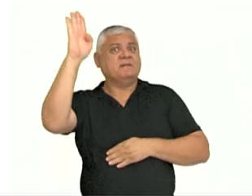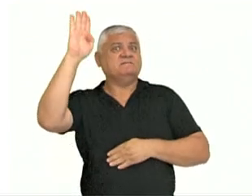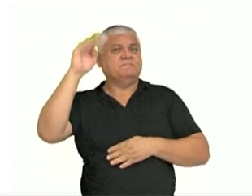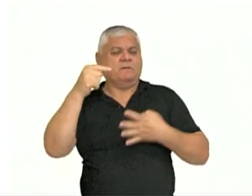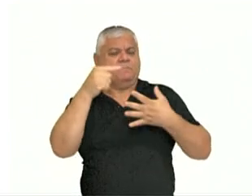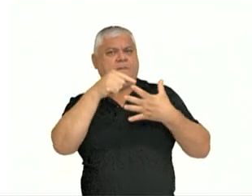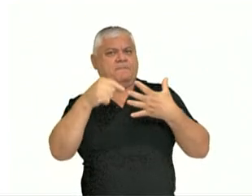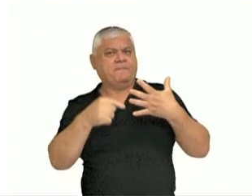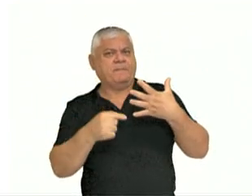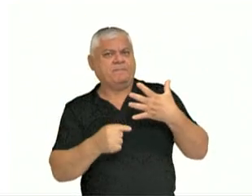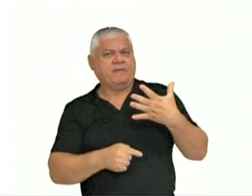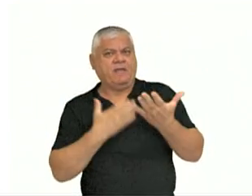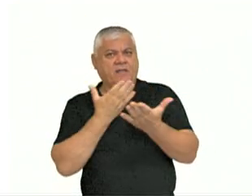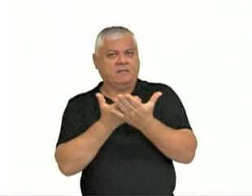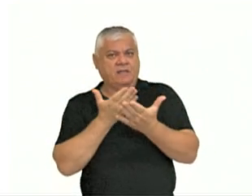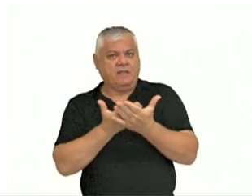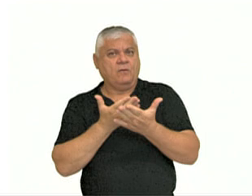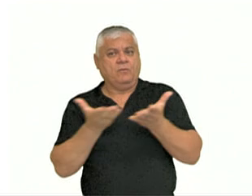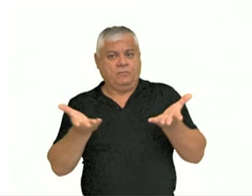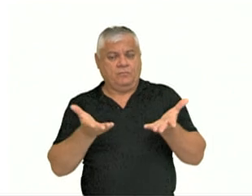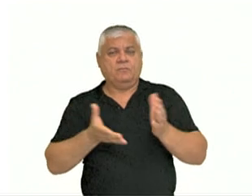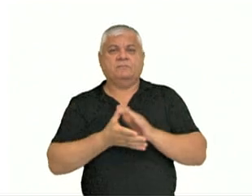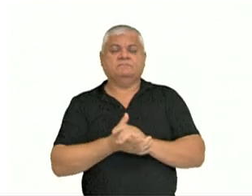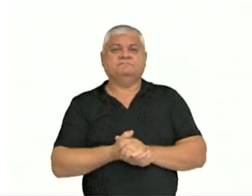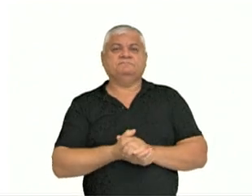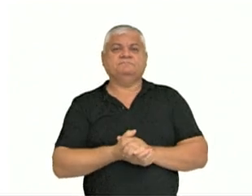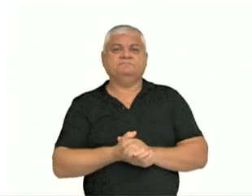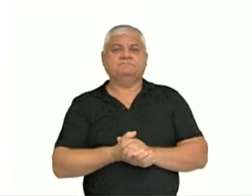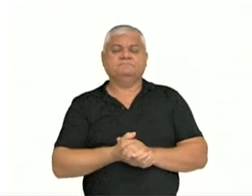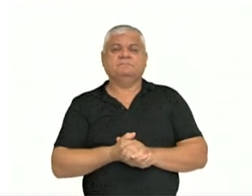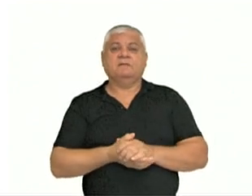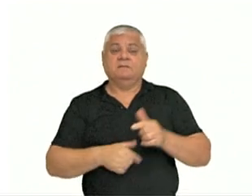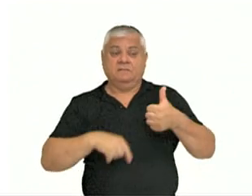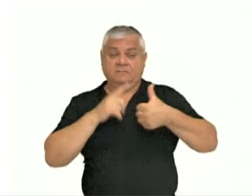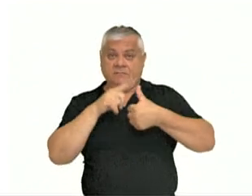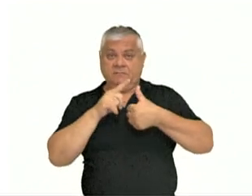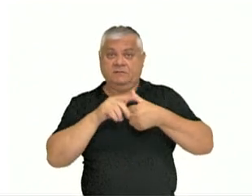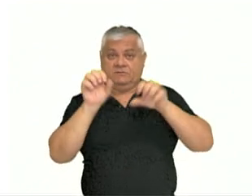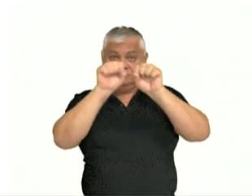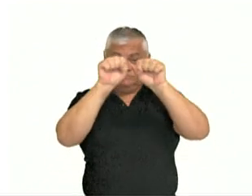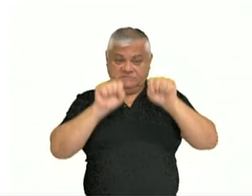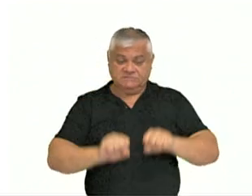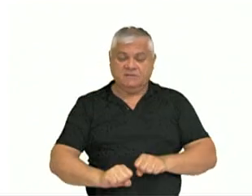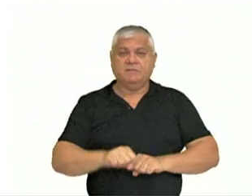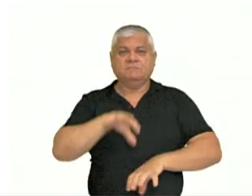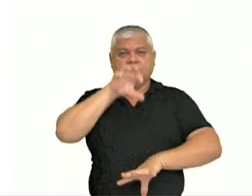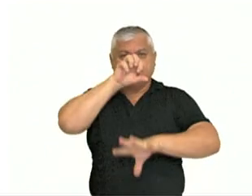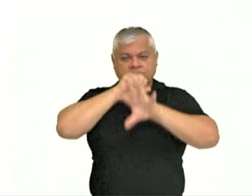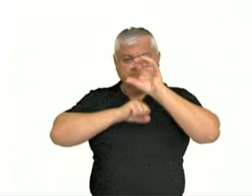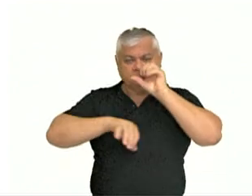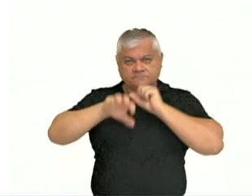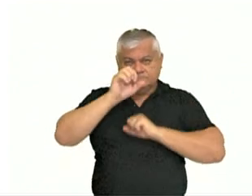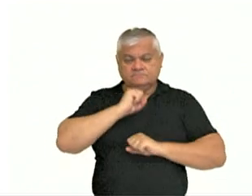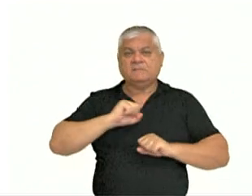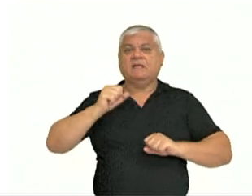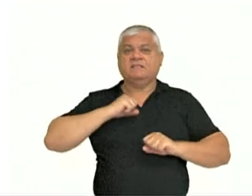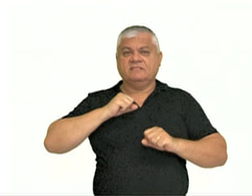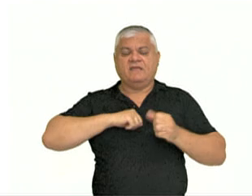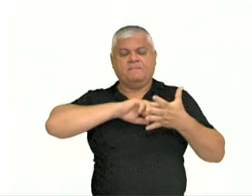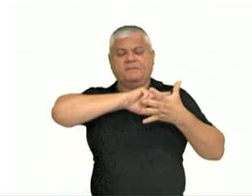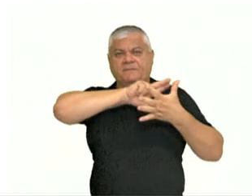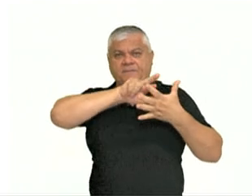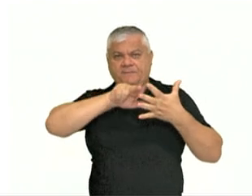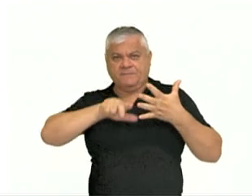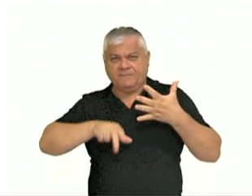pontos que nós vimos ao longo dela. Então, nós vimos que o sistema respiratório, ele é constituído das